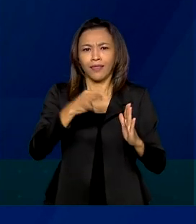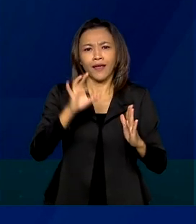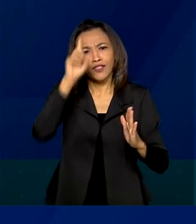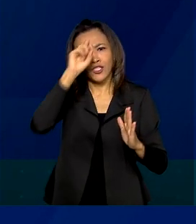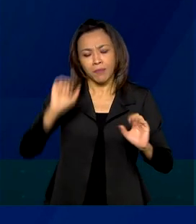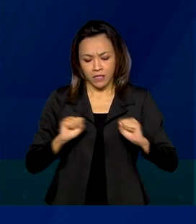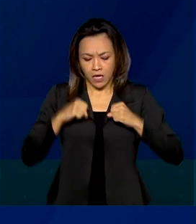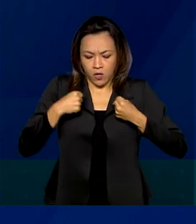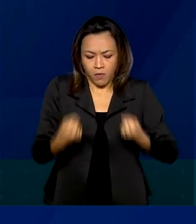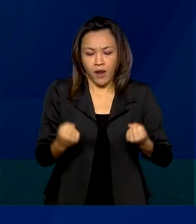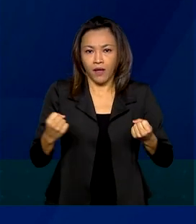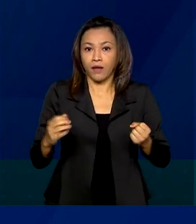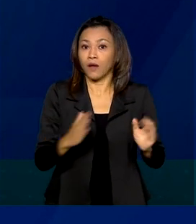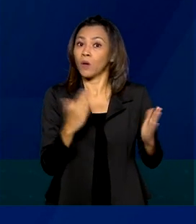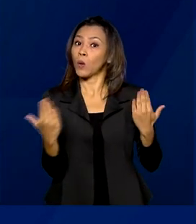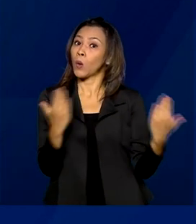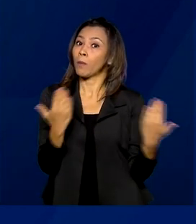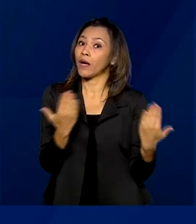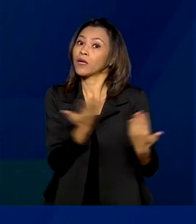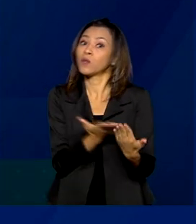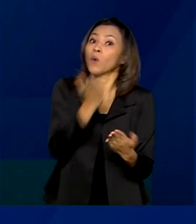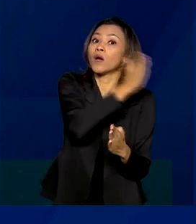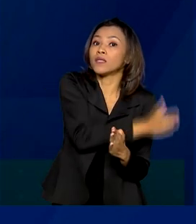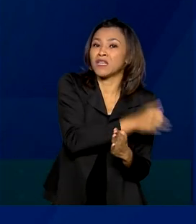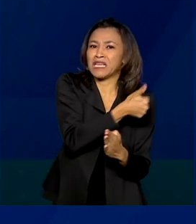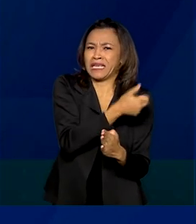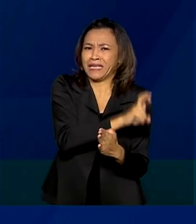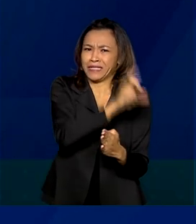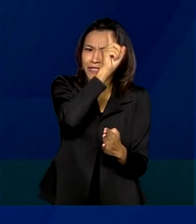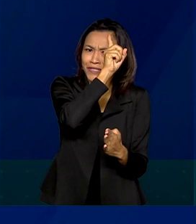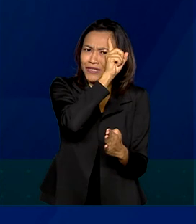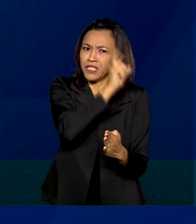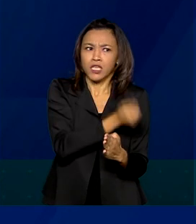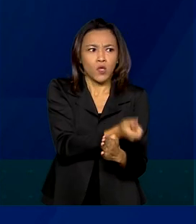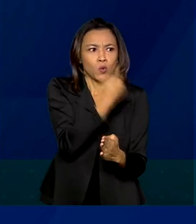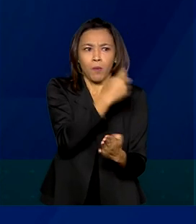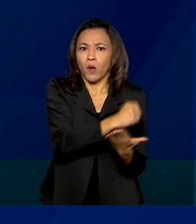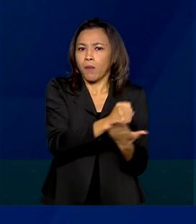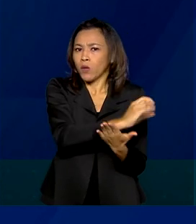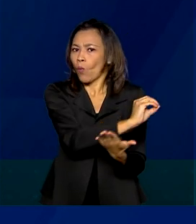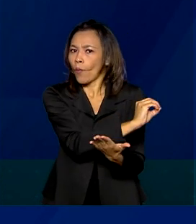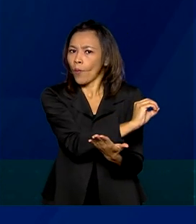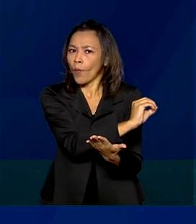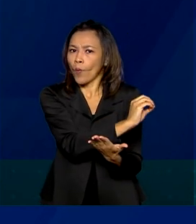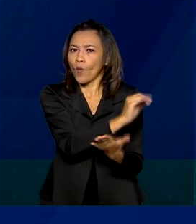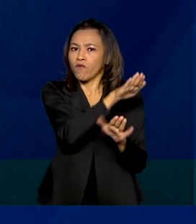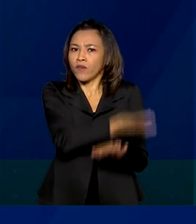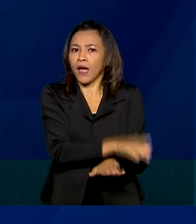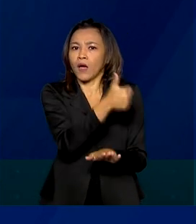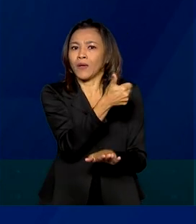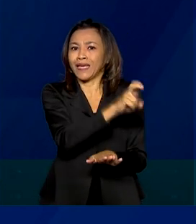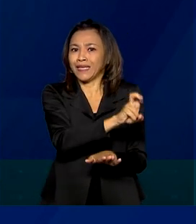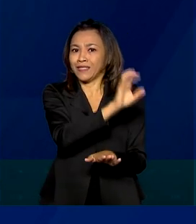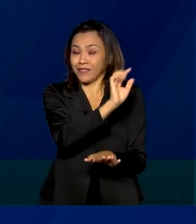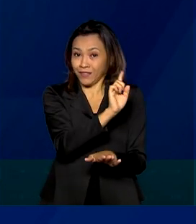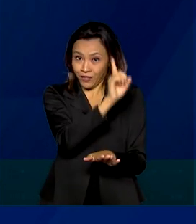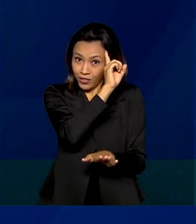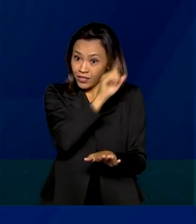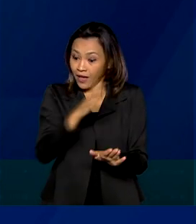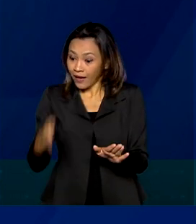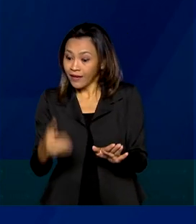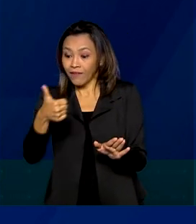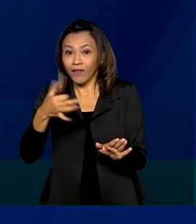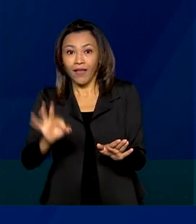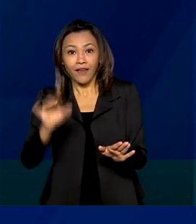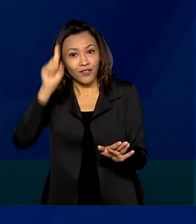comparação com 15 dias dos pacientes que não receberam Rendezivir. Portanto, eles tiveram um tempo menor de recuperação.